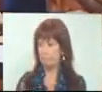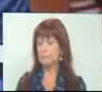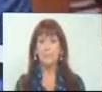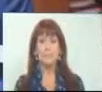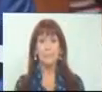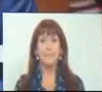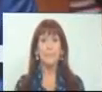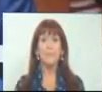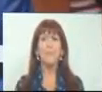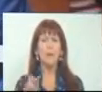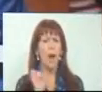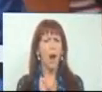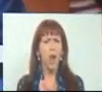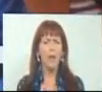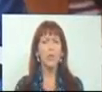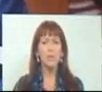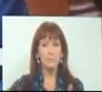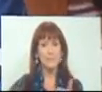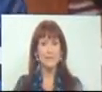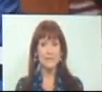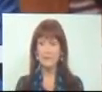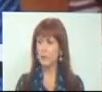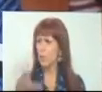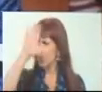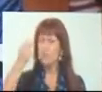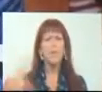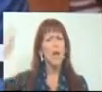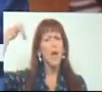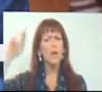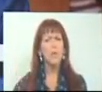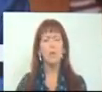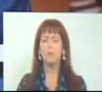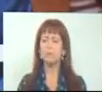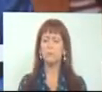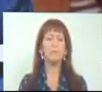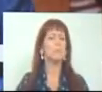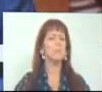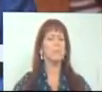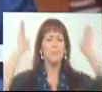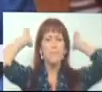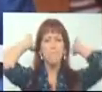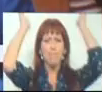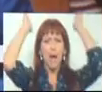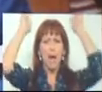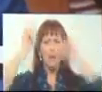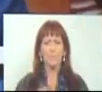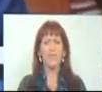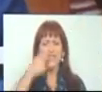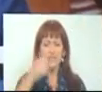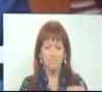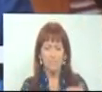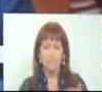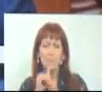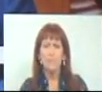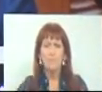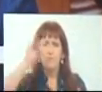Também que blindaram esses contratos. Os governos de então inauguraram estradas e autoestradas, barragens e